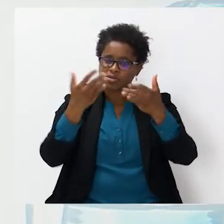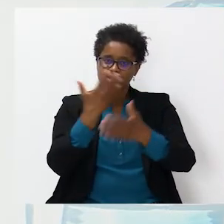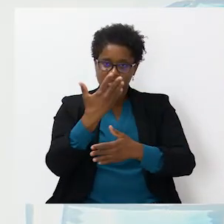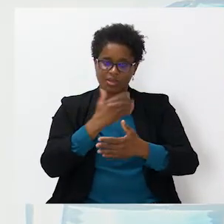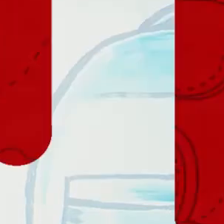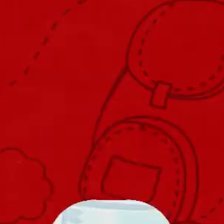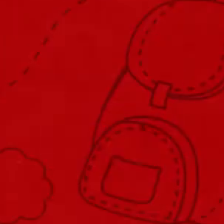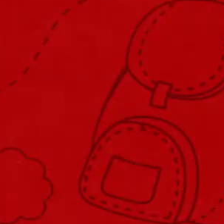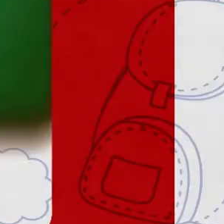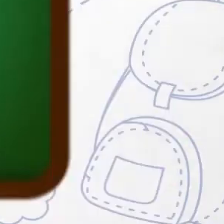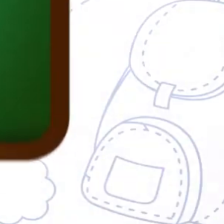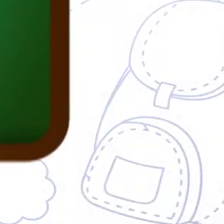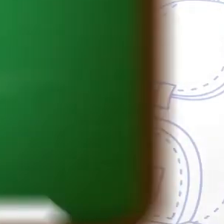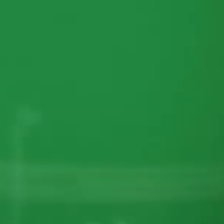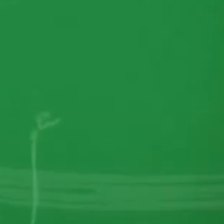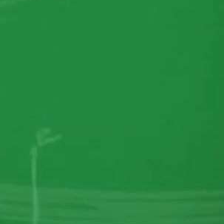aulas.